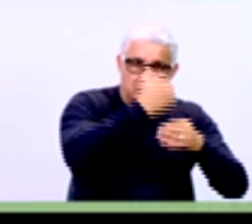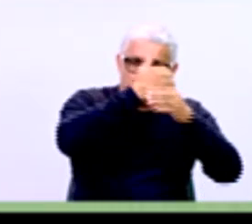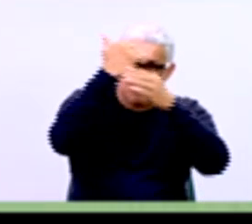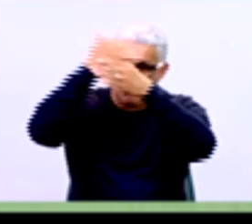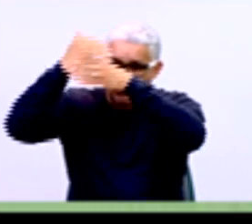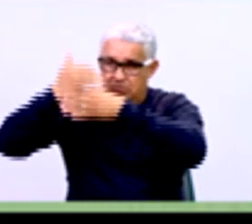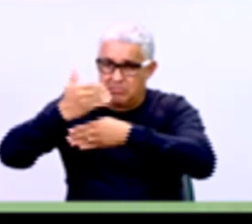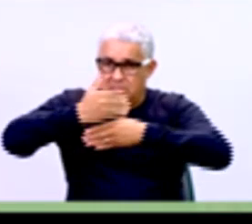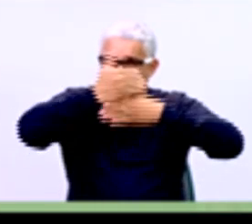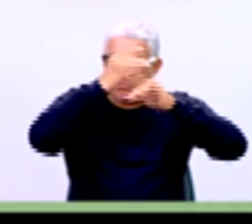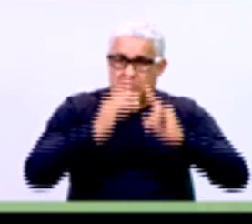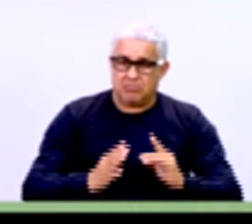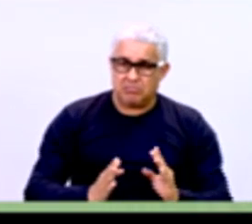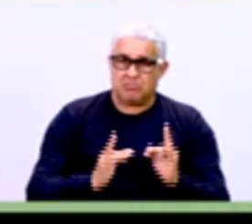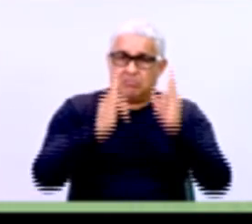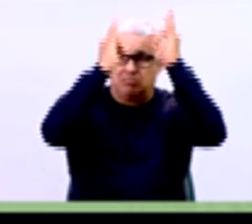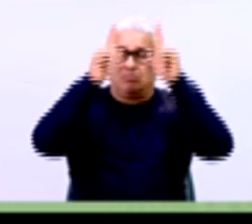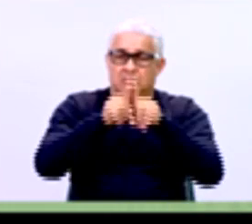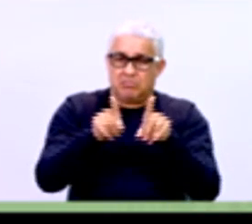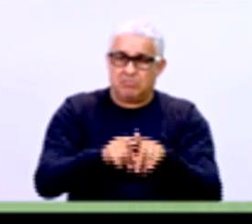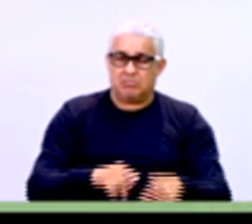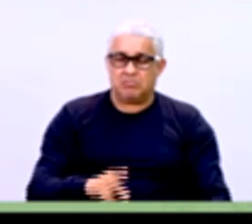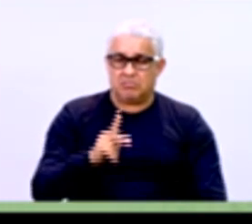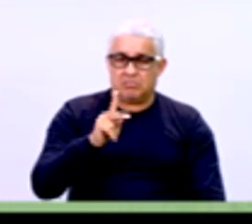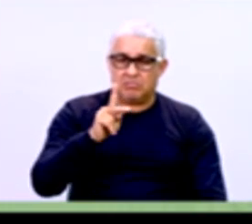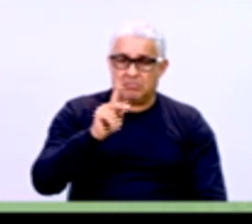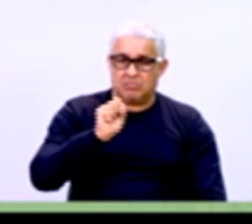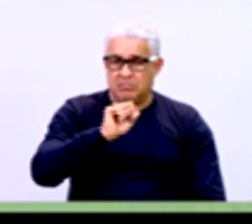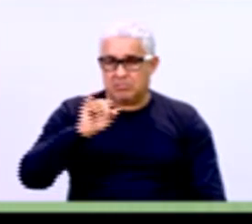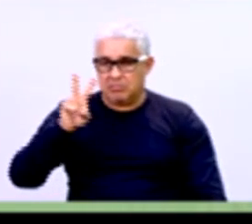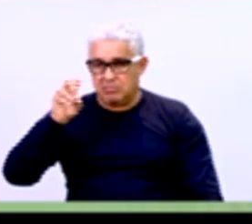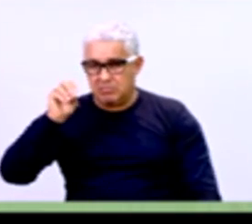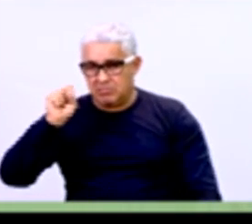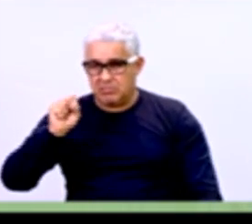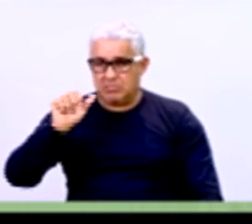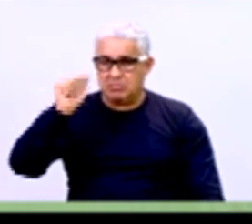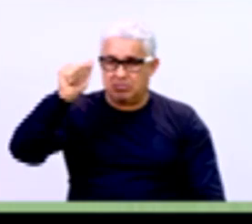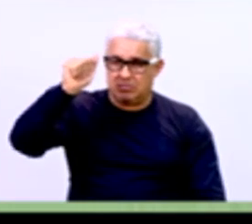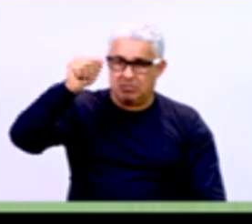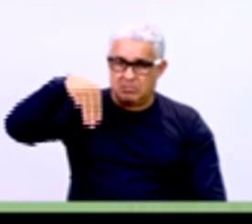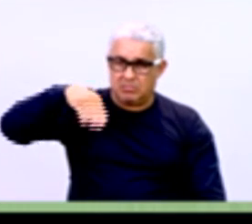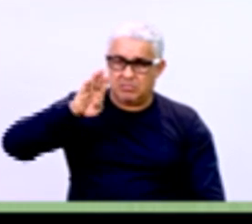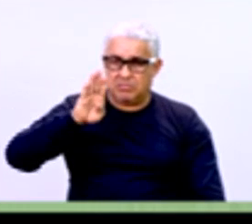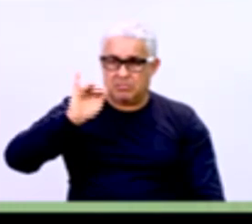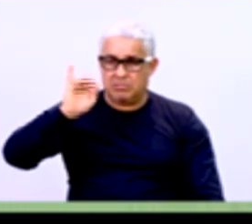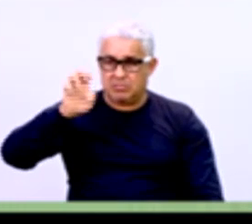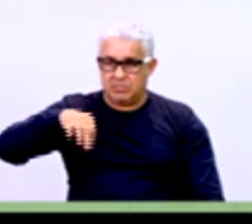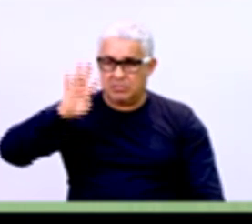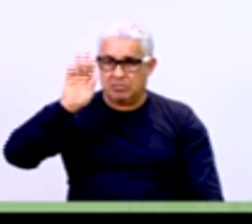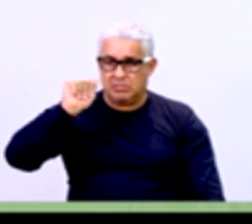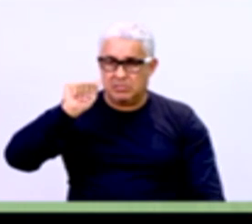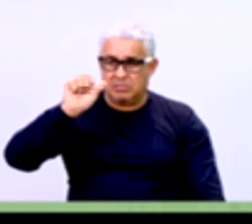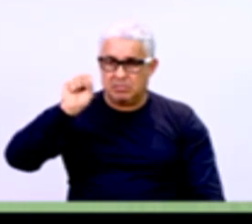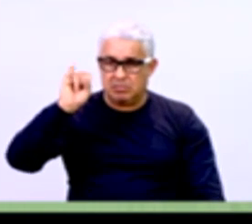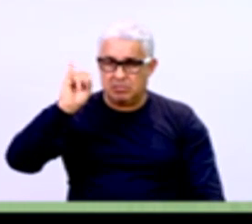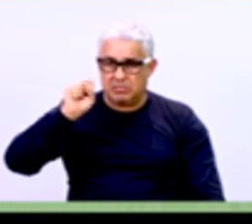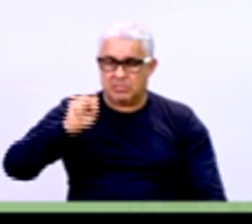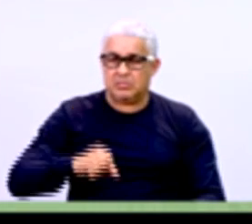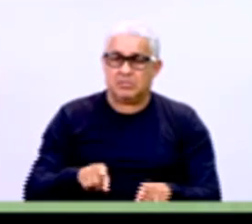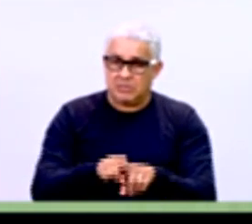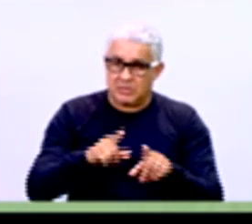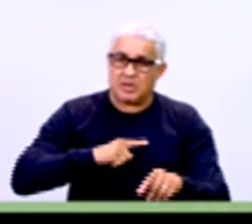de passivos ambientais que podem vir a comprometer o meio ambiente, como, por exemplo, nós temos aí barragens de